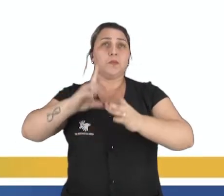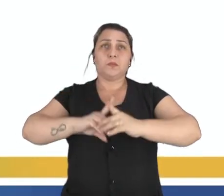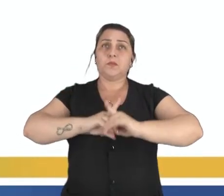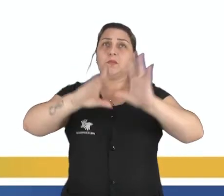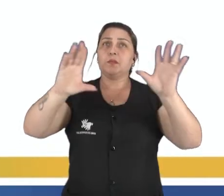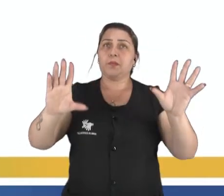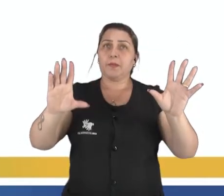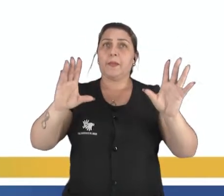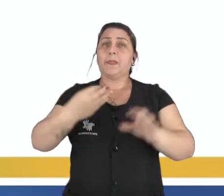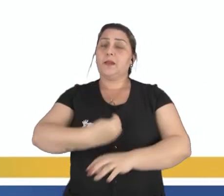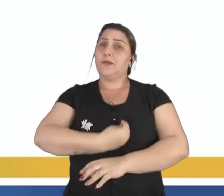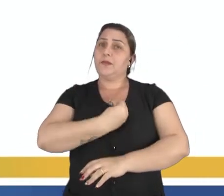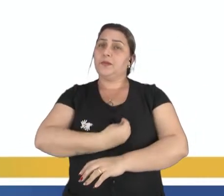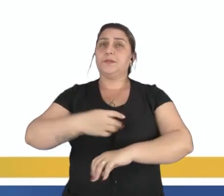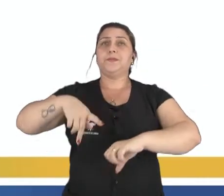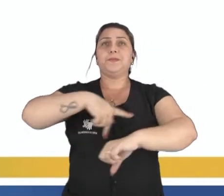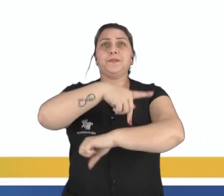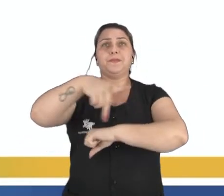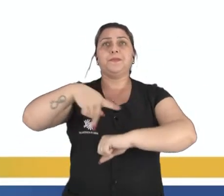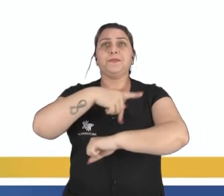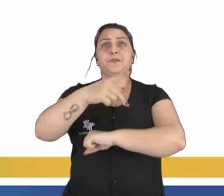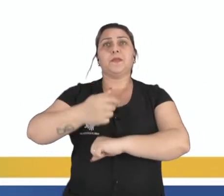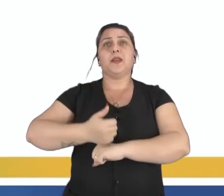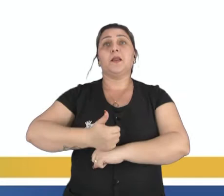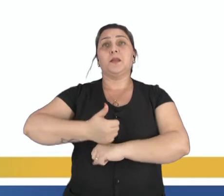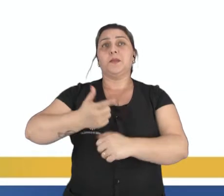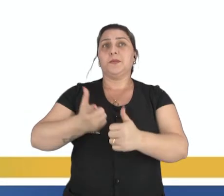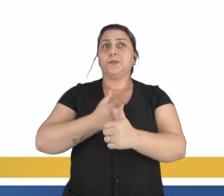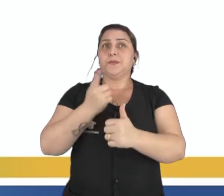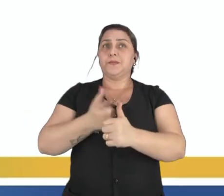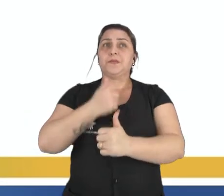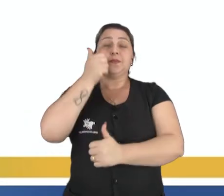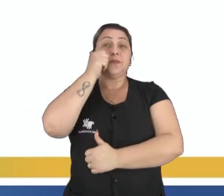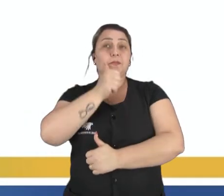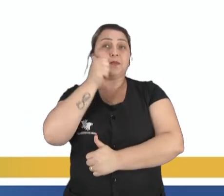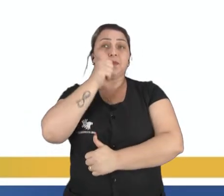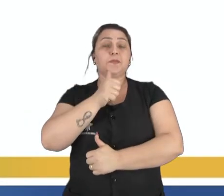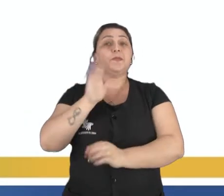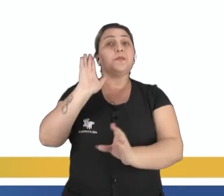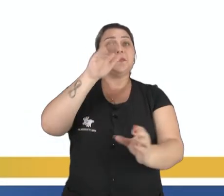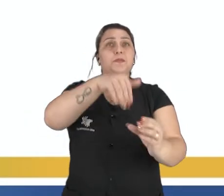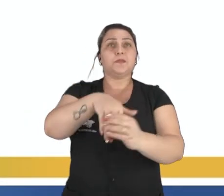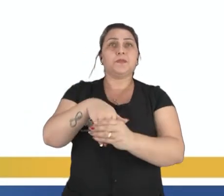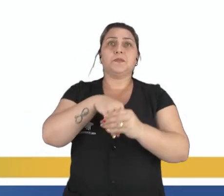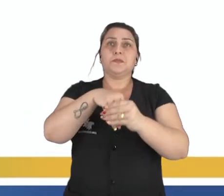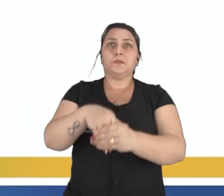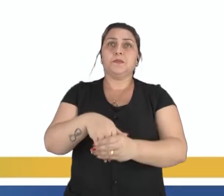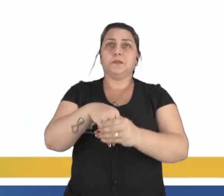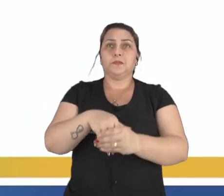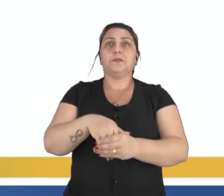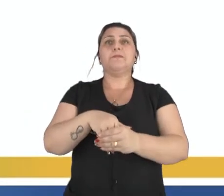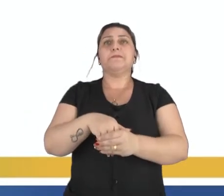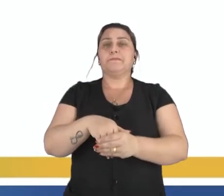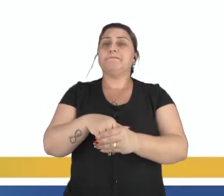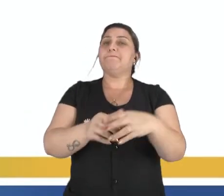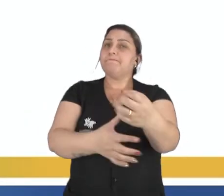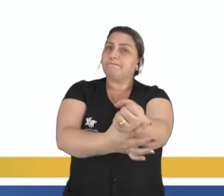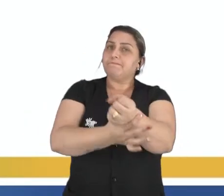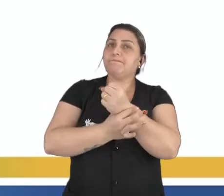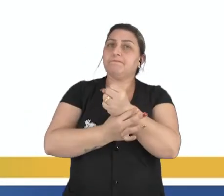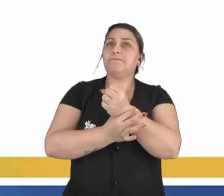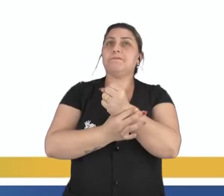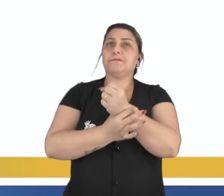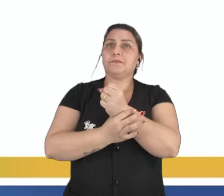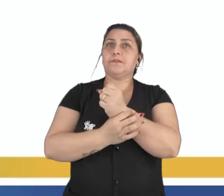experiência democrática até então vivida pelo país, né? Pela primeira vez, as mulheres, aí então, que